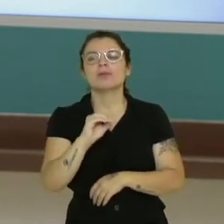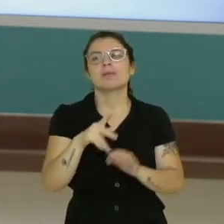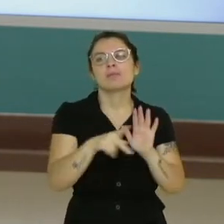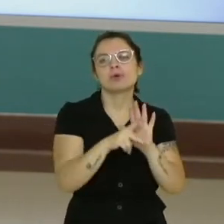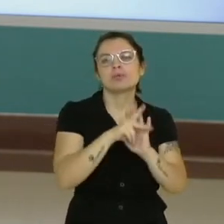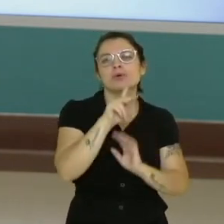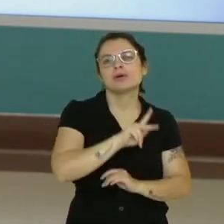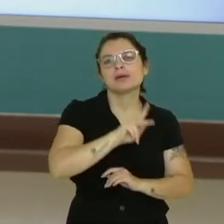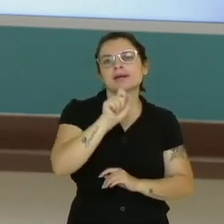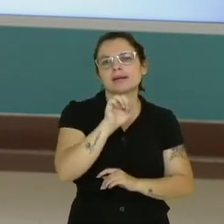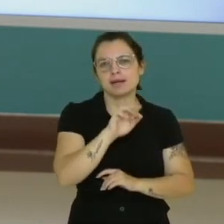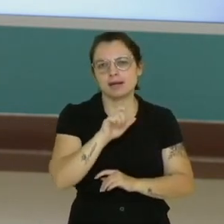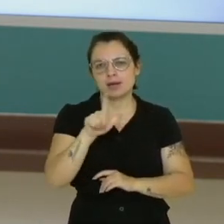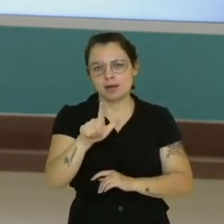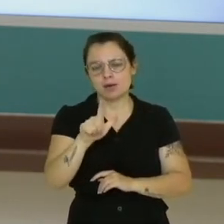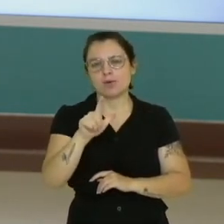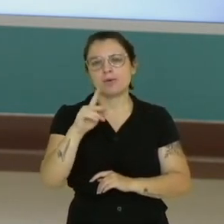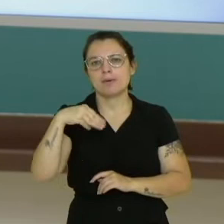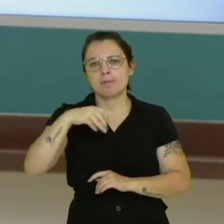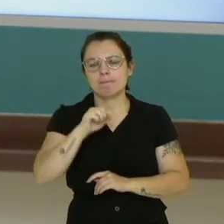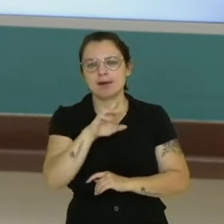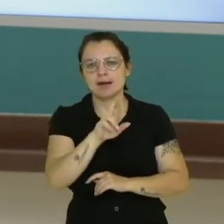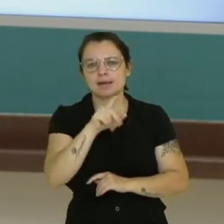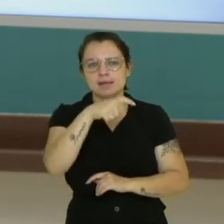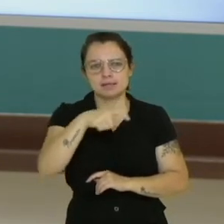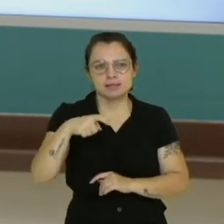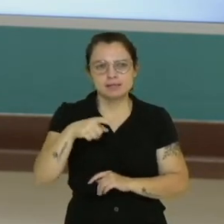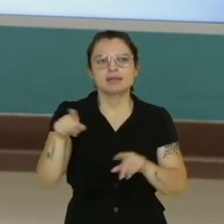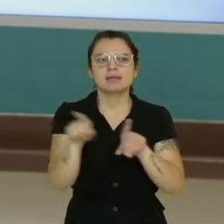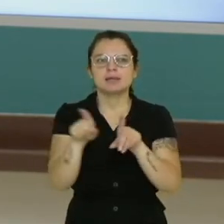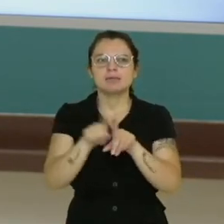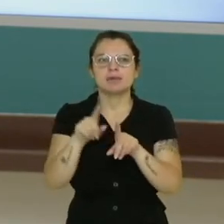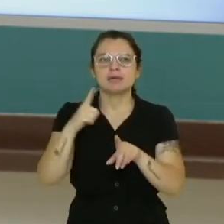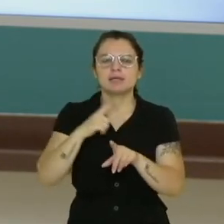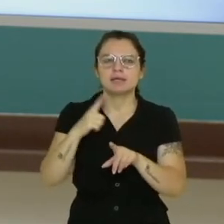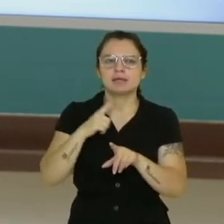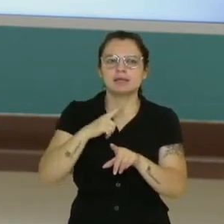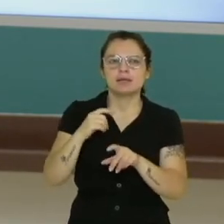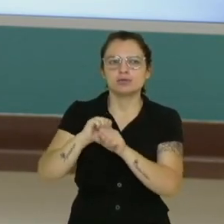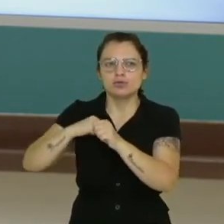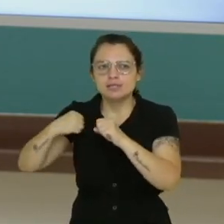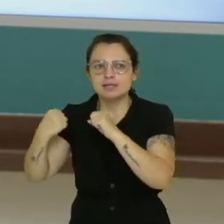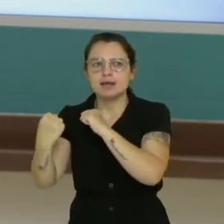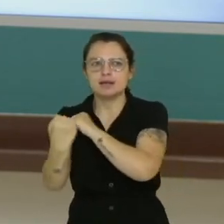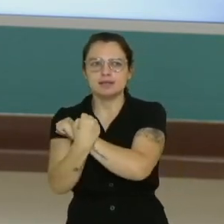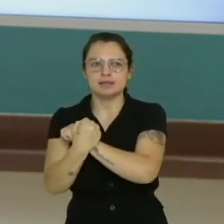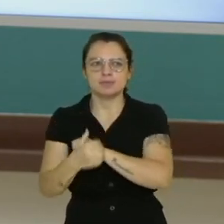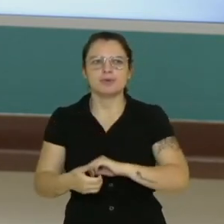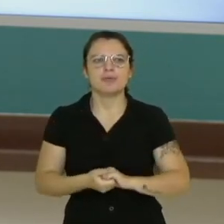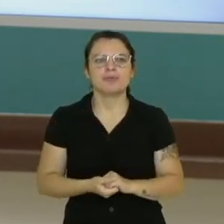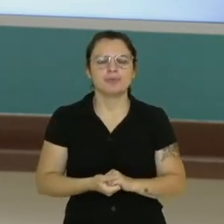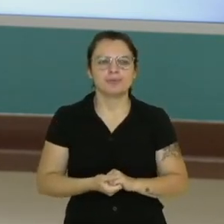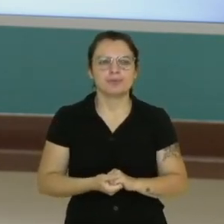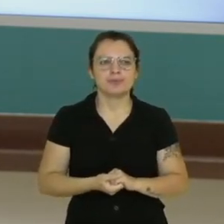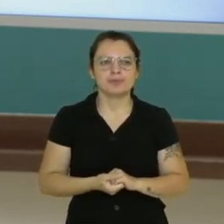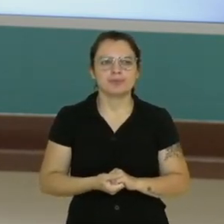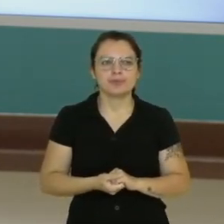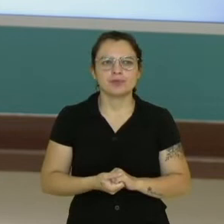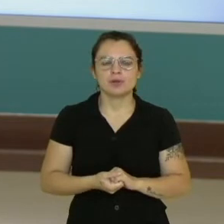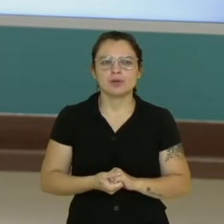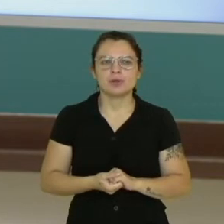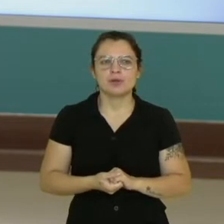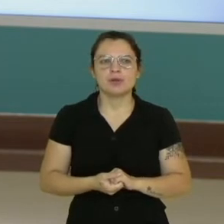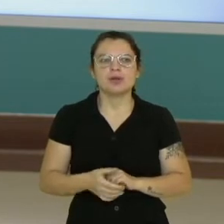parte de Bakunin. E já estavam muito divulgados entre os trabalhadores naquele período. Isso aí vai incentivar, então, a luta por